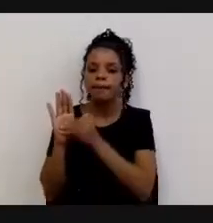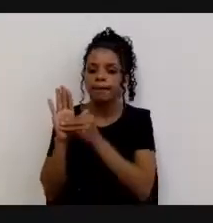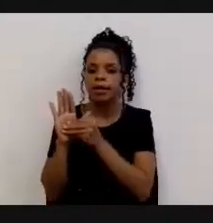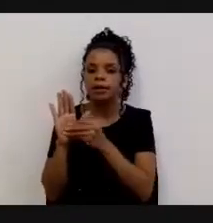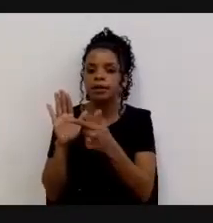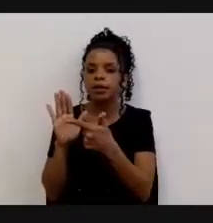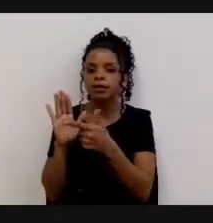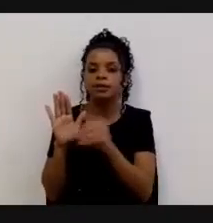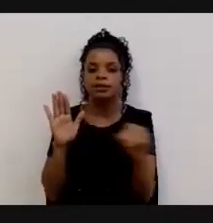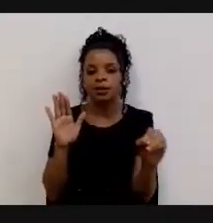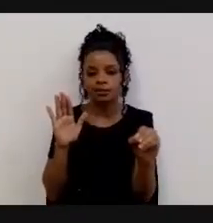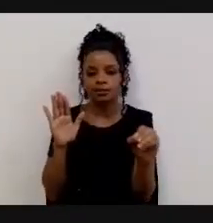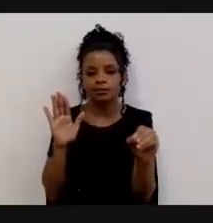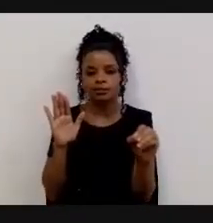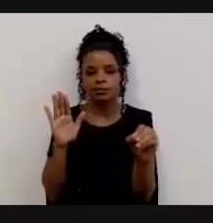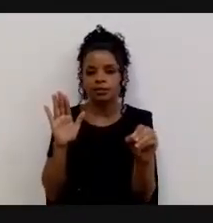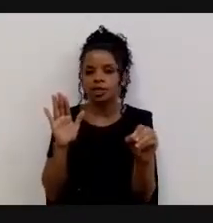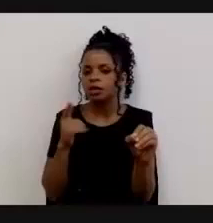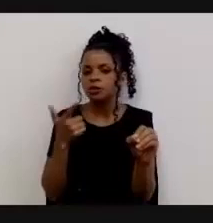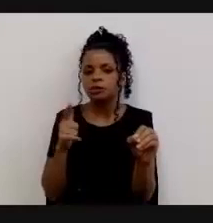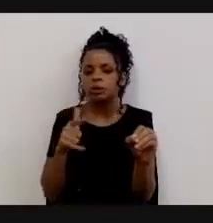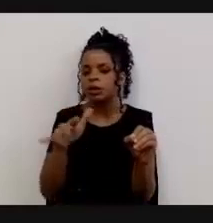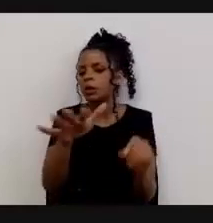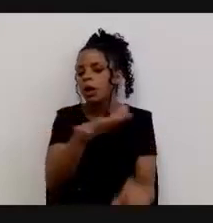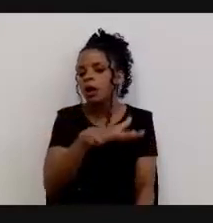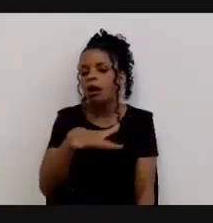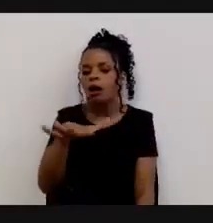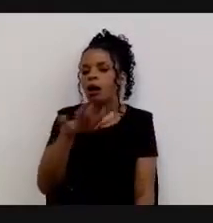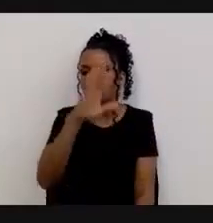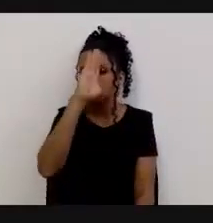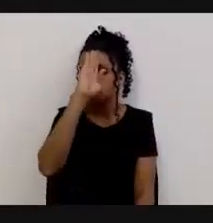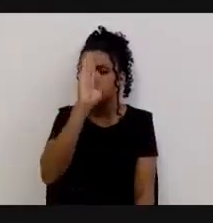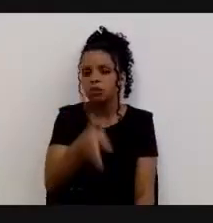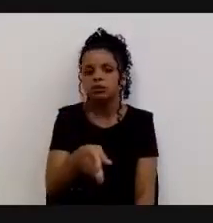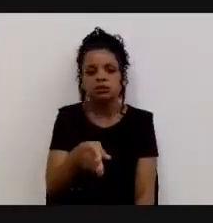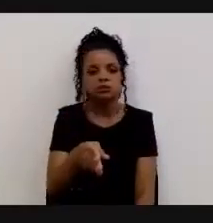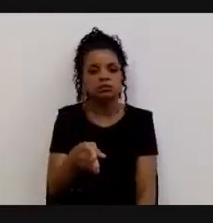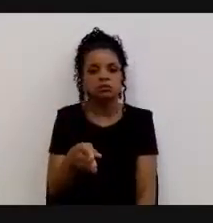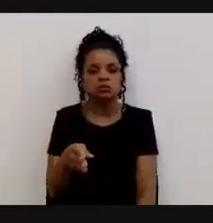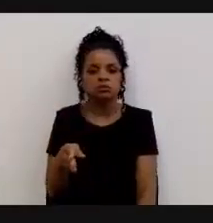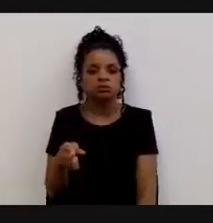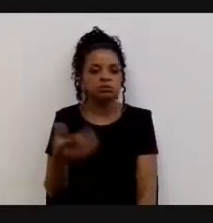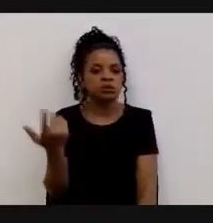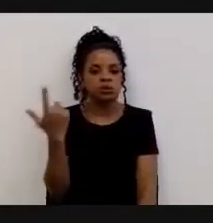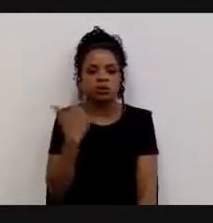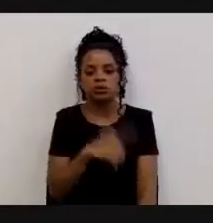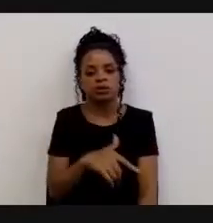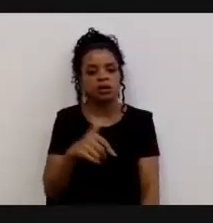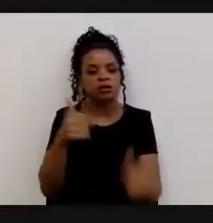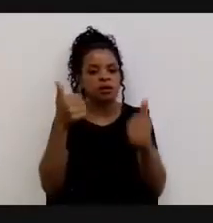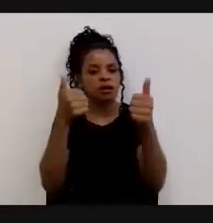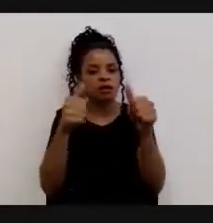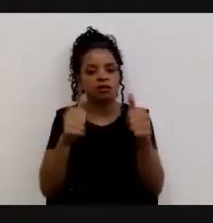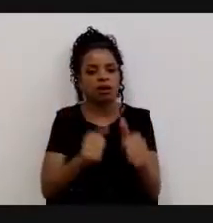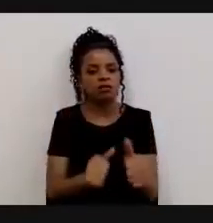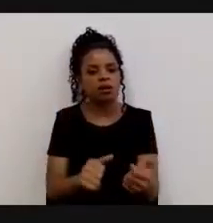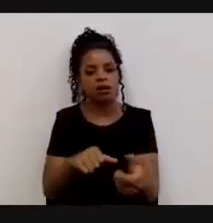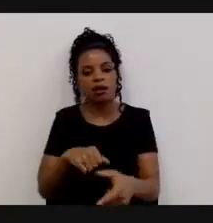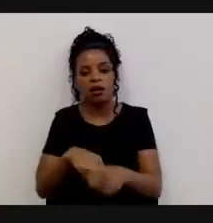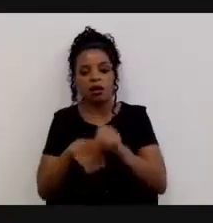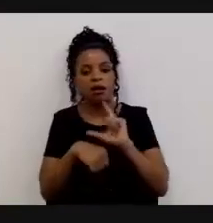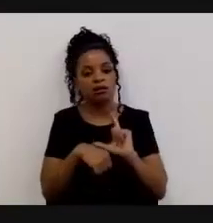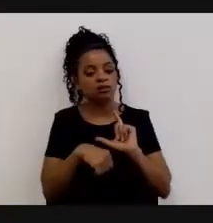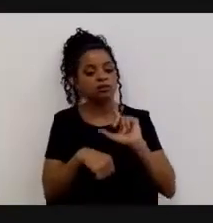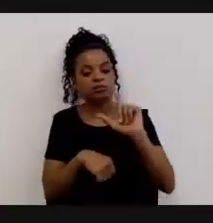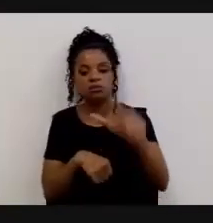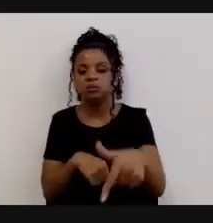tem um público-alvo específico, você não consegue fazer uma análise ex ante, ex post, é uma emenda